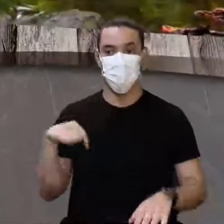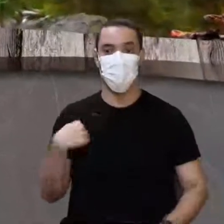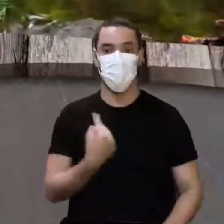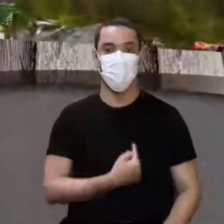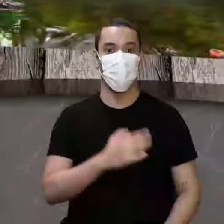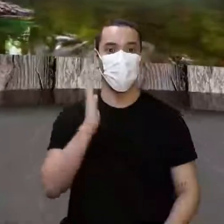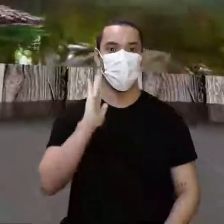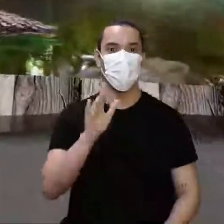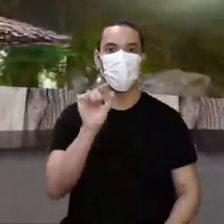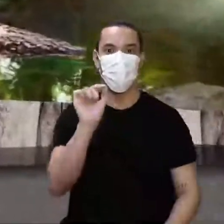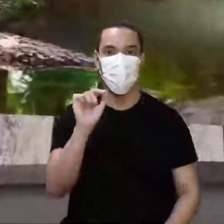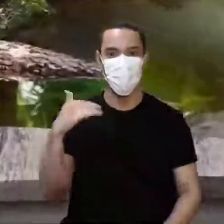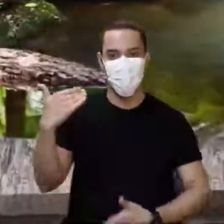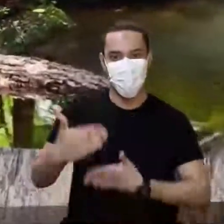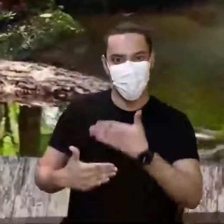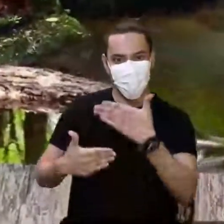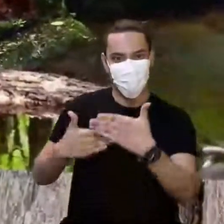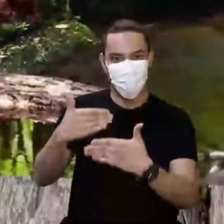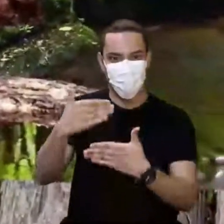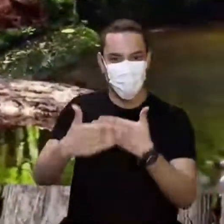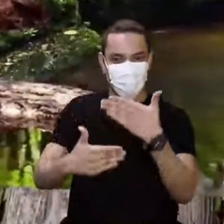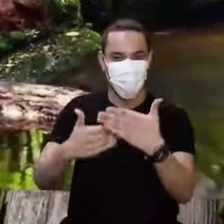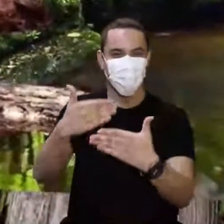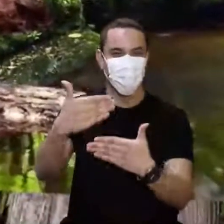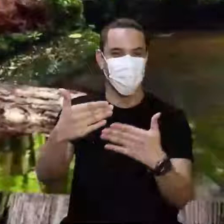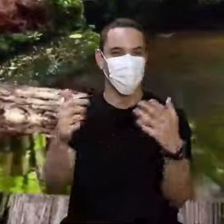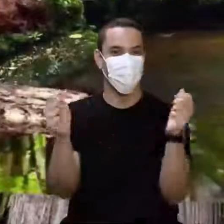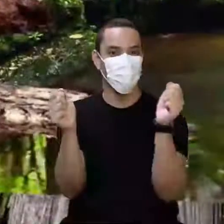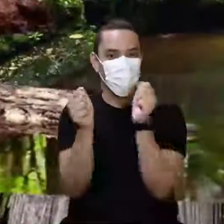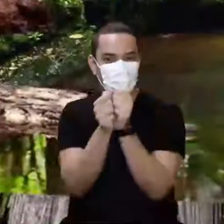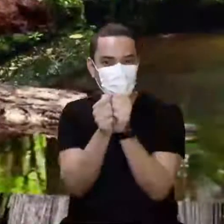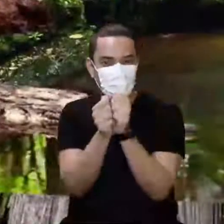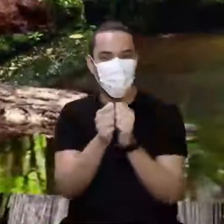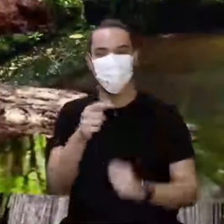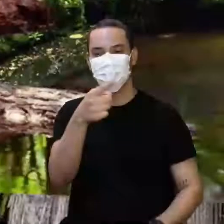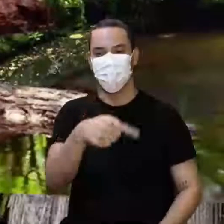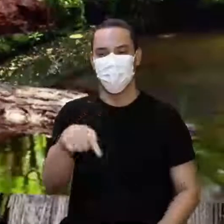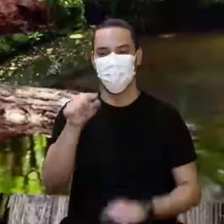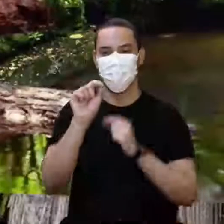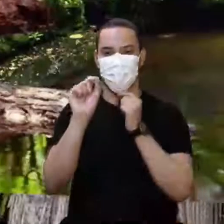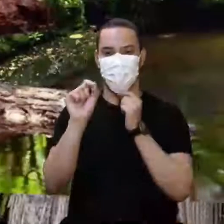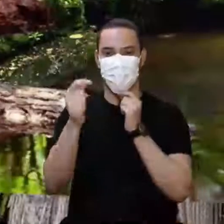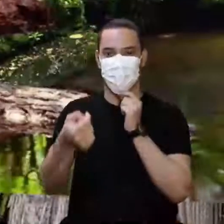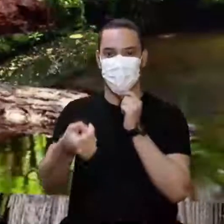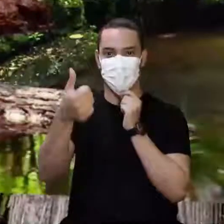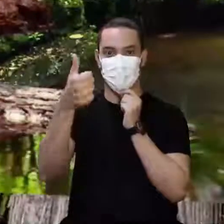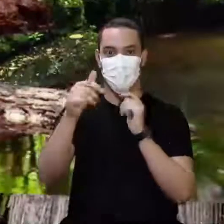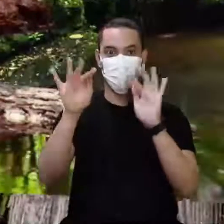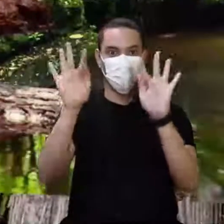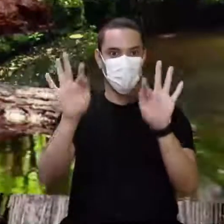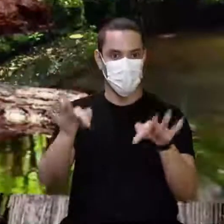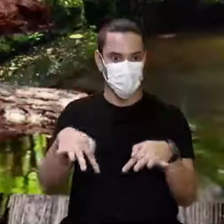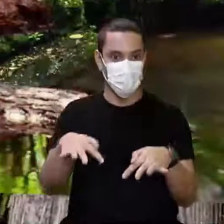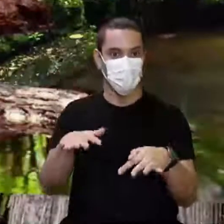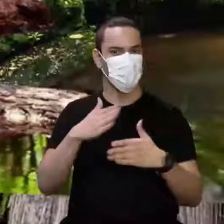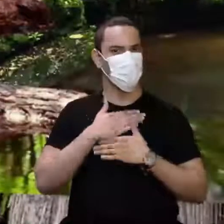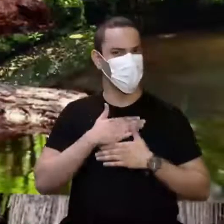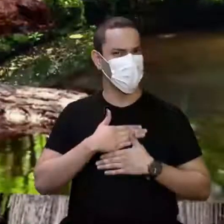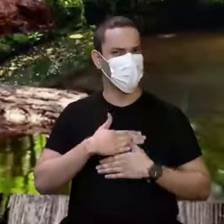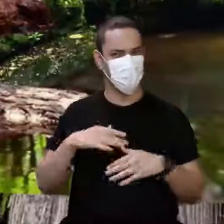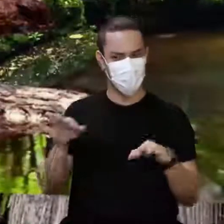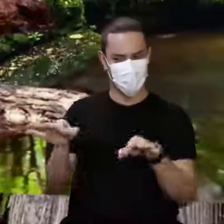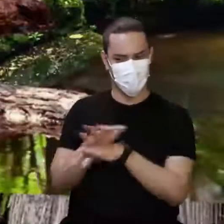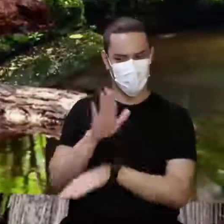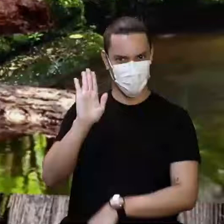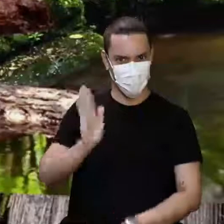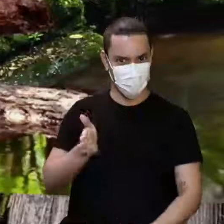estamos caminhando, isso mesmo, juntinhos, para concluirmos, né? Calma, concluirmos? Como